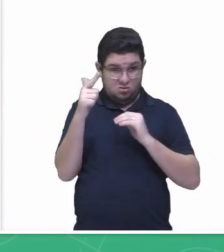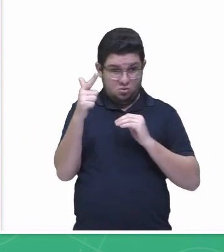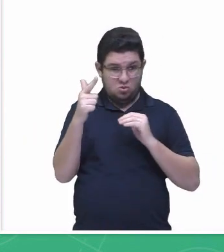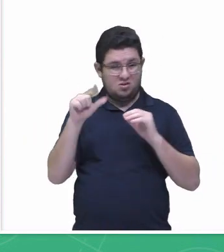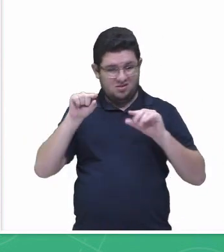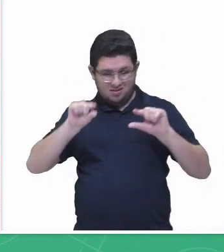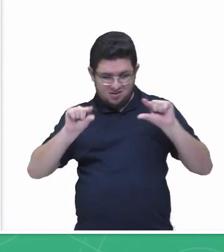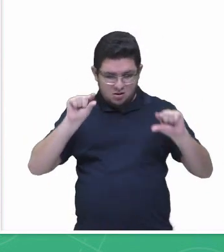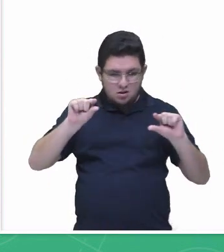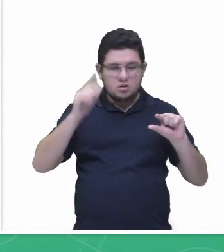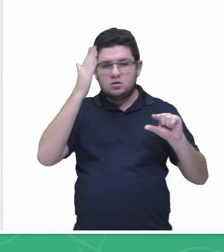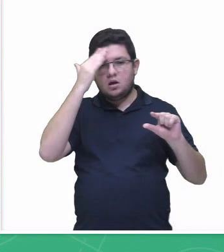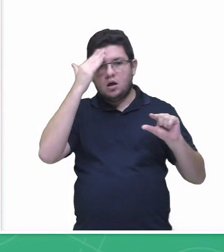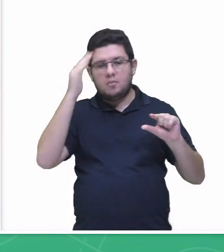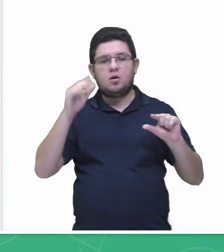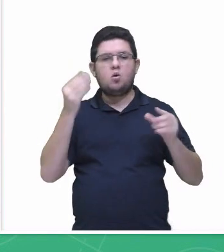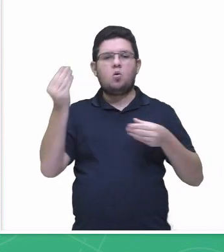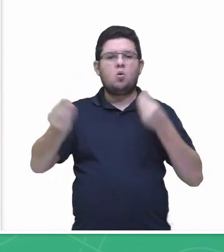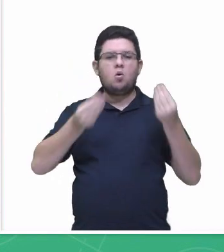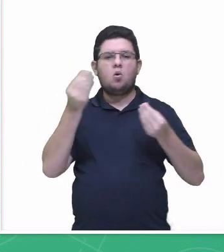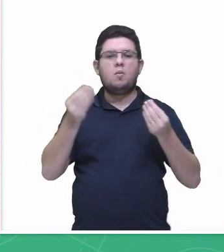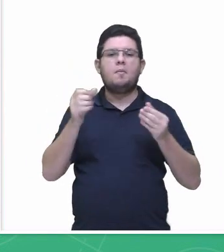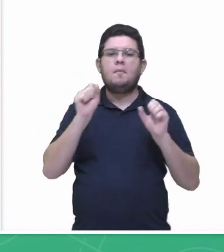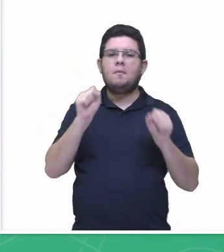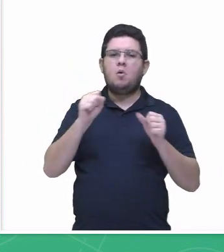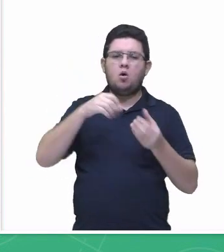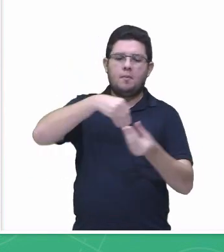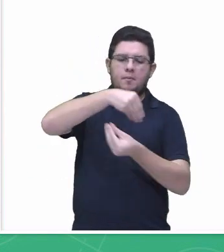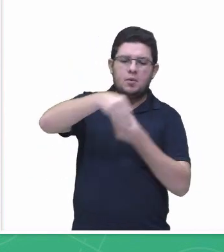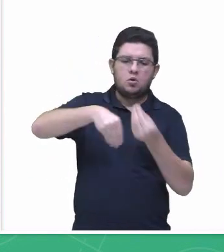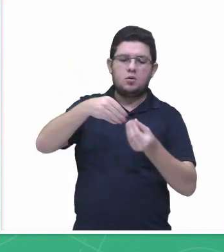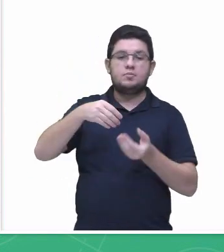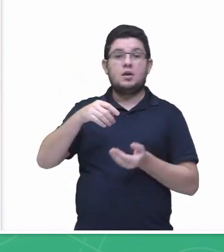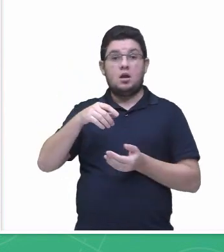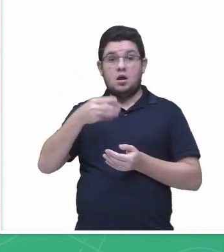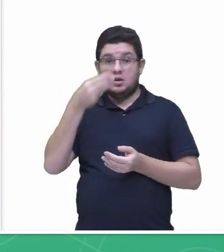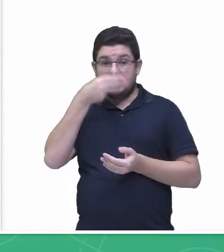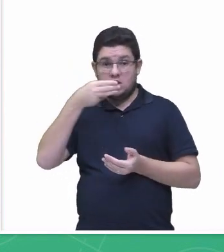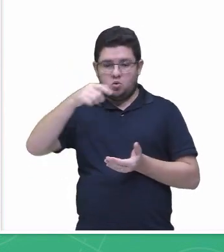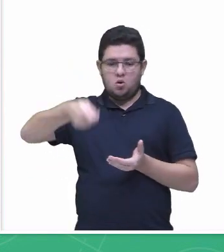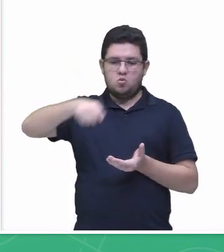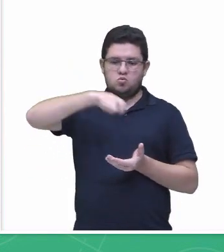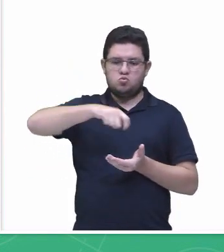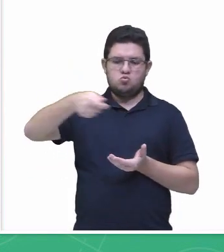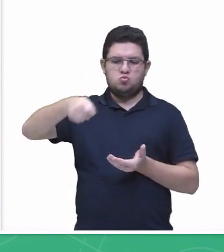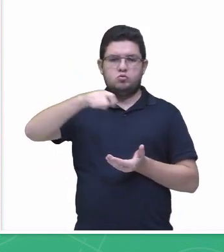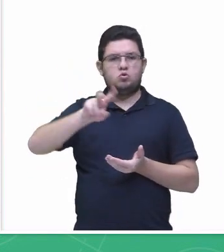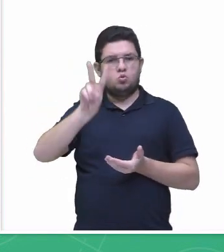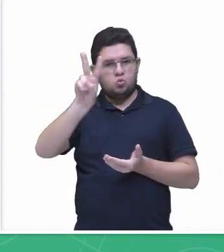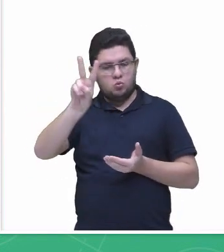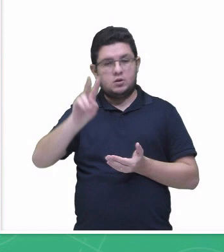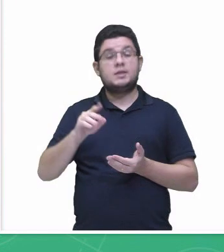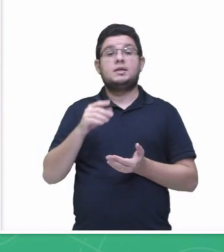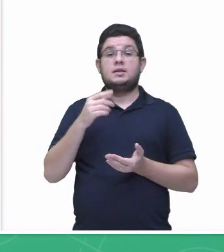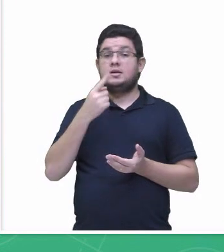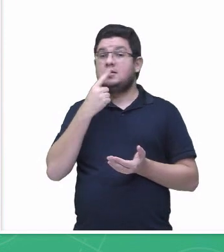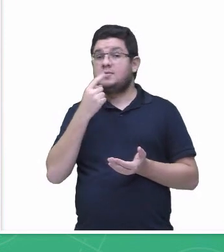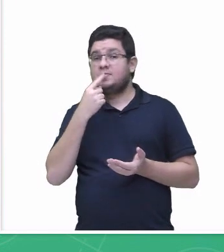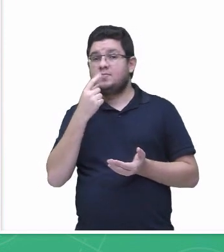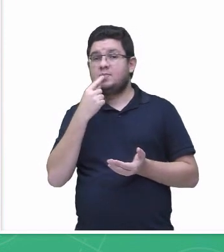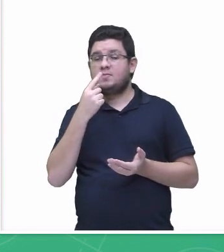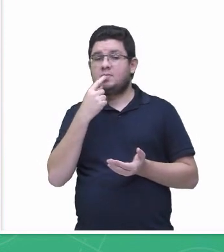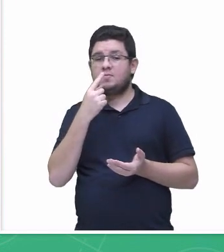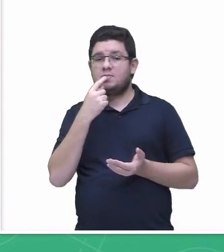seguinte forma: 2 colheres de sopa rasa de açúcar e 1 colher de